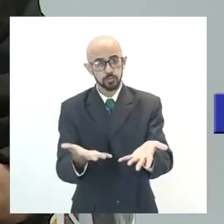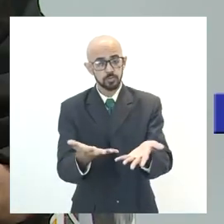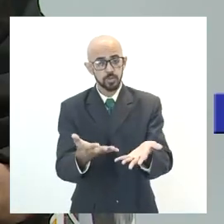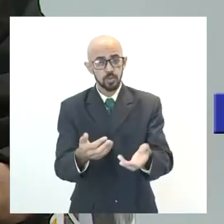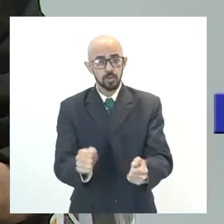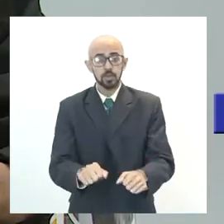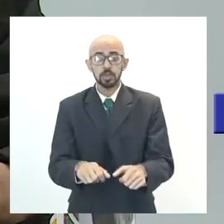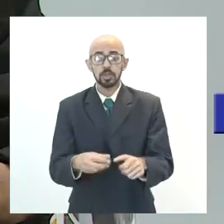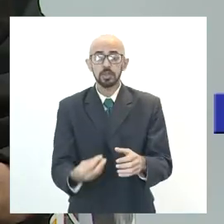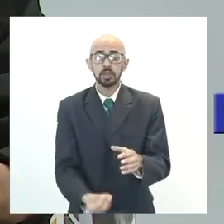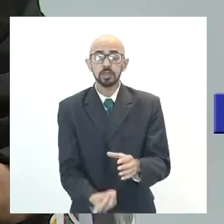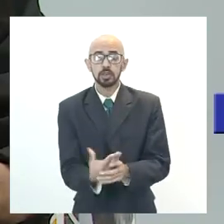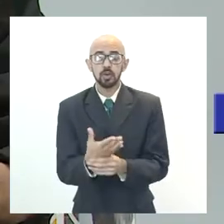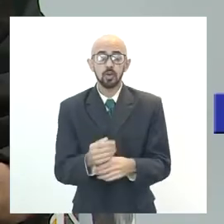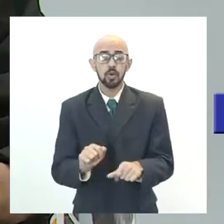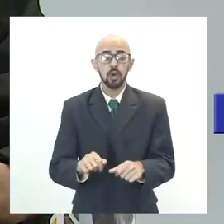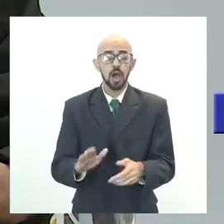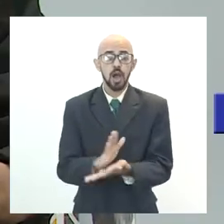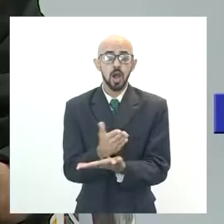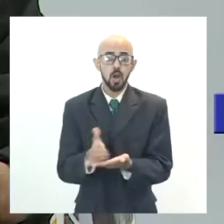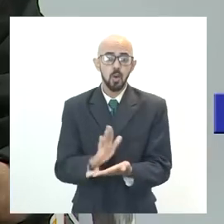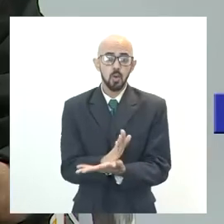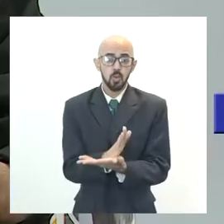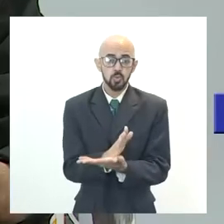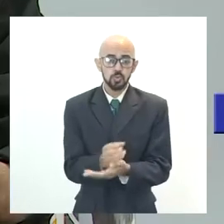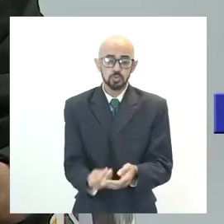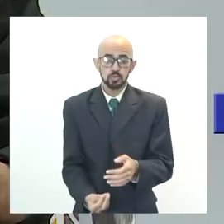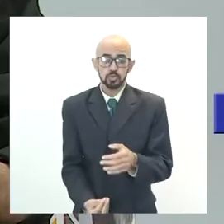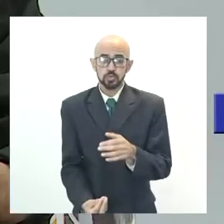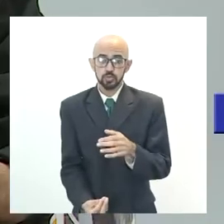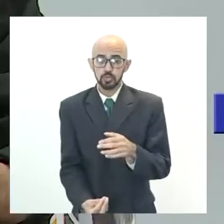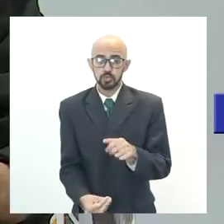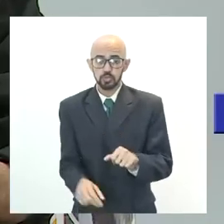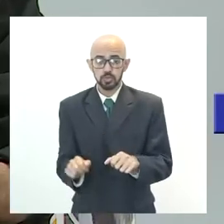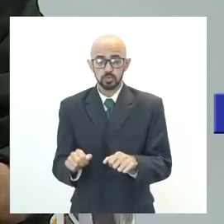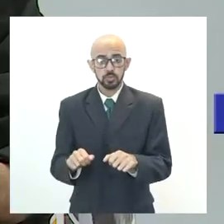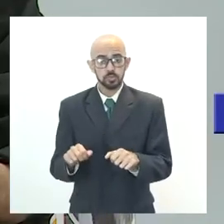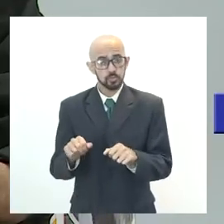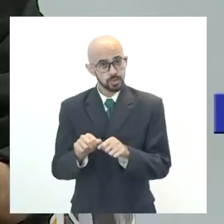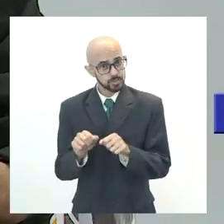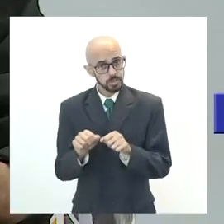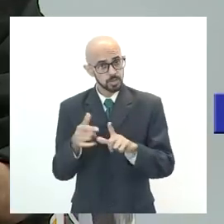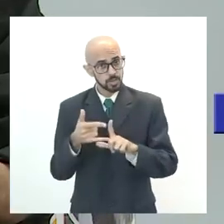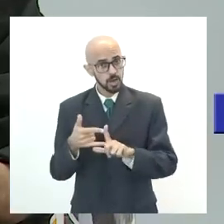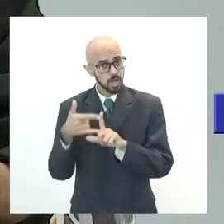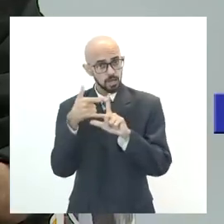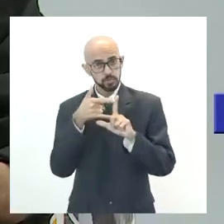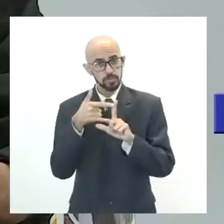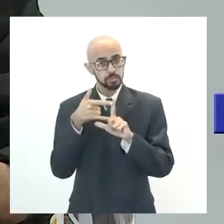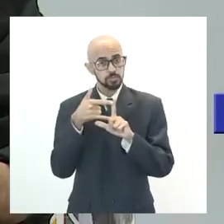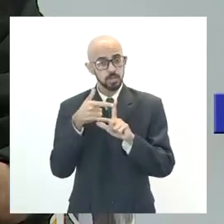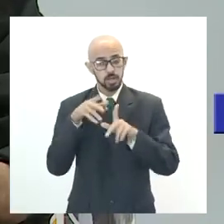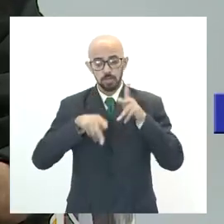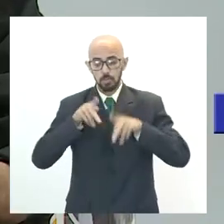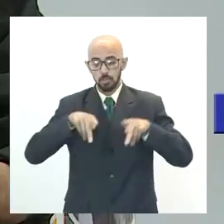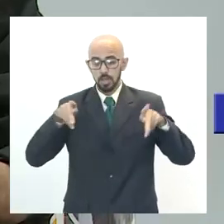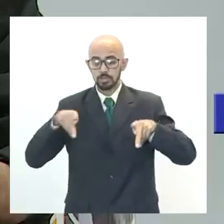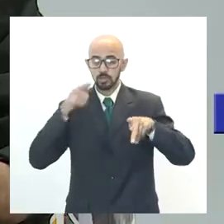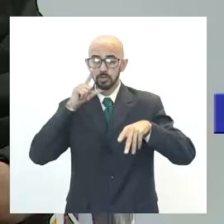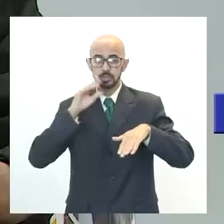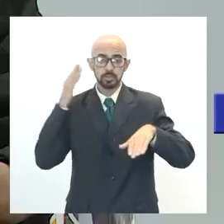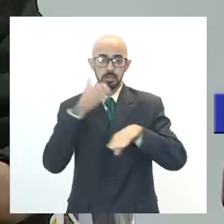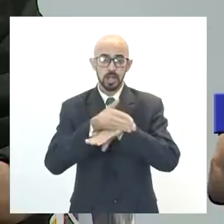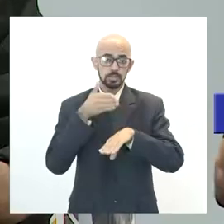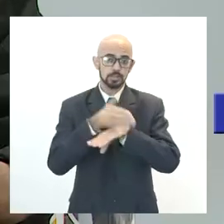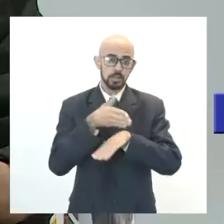motivou pequenos produtores culturais a fazer a criarem lives para que a população tivesse acesso para que ela